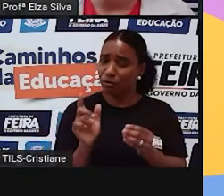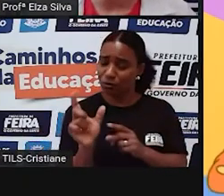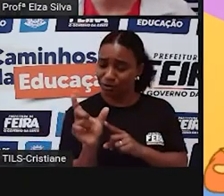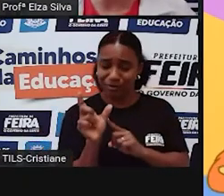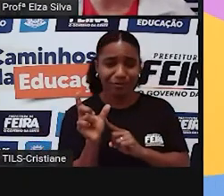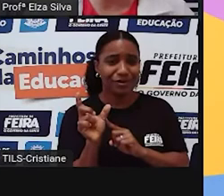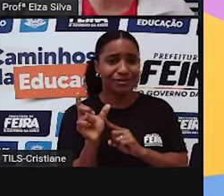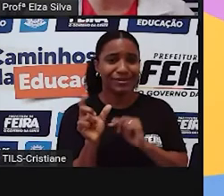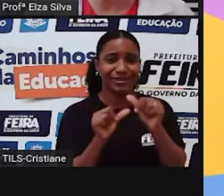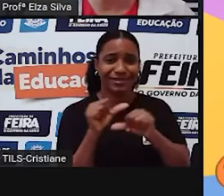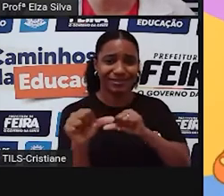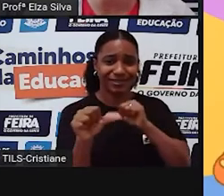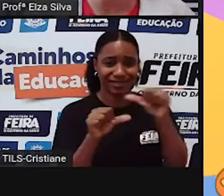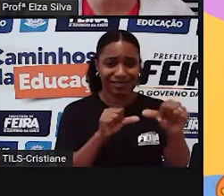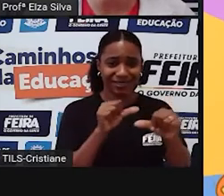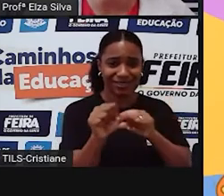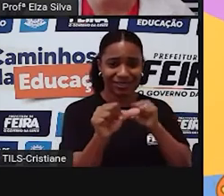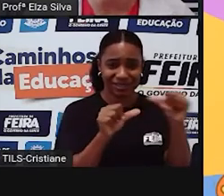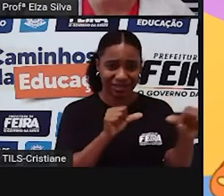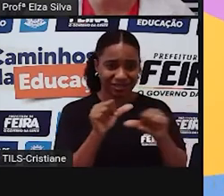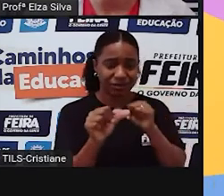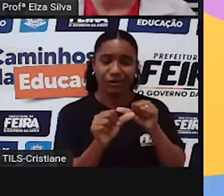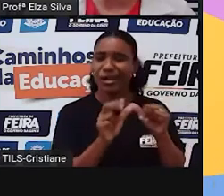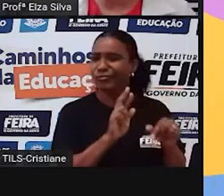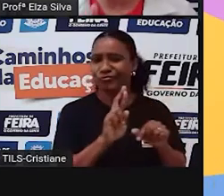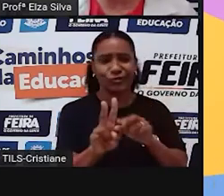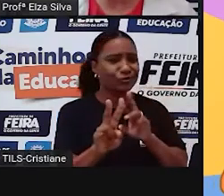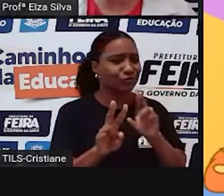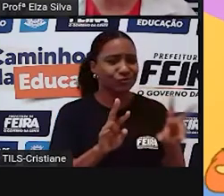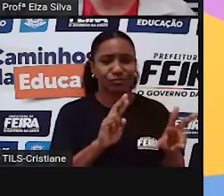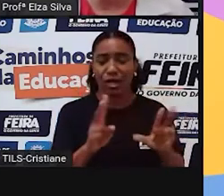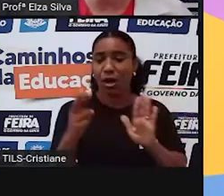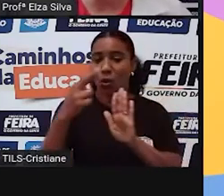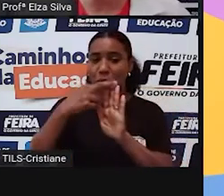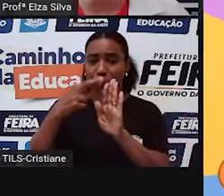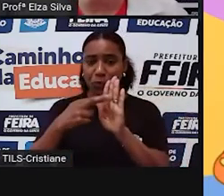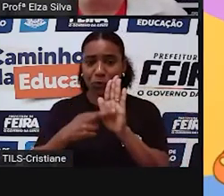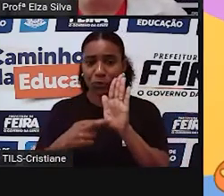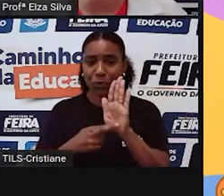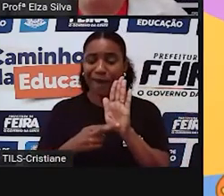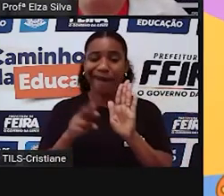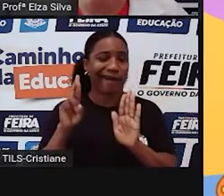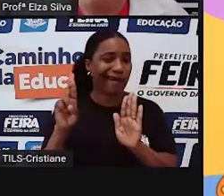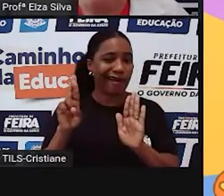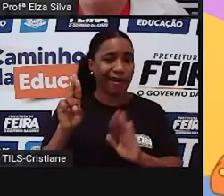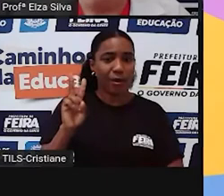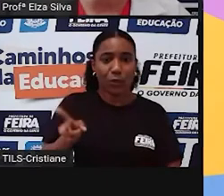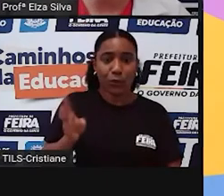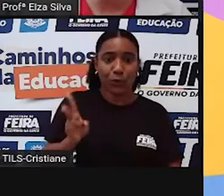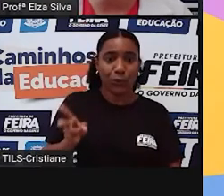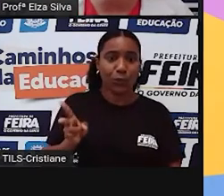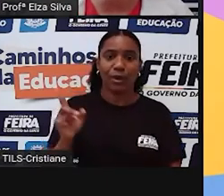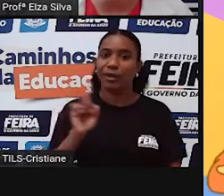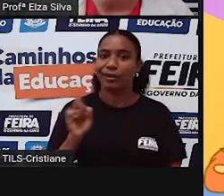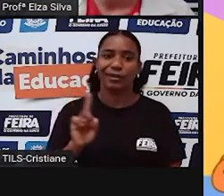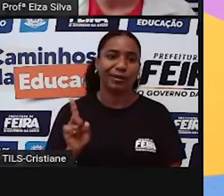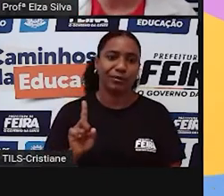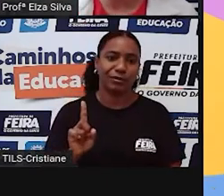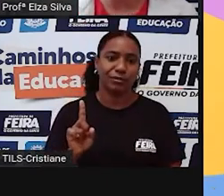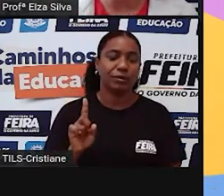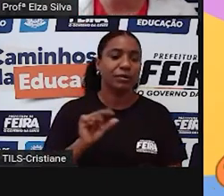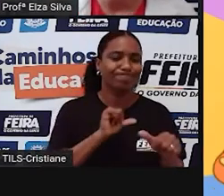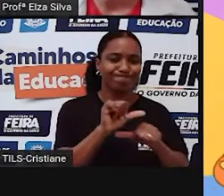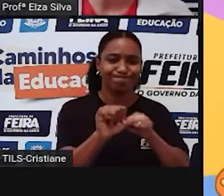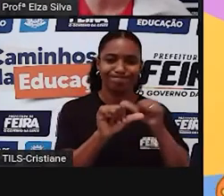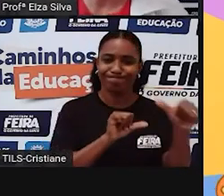diz, eles não seguem uma única regra, né? Eles não são regulares. Ou seja,